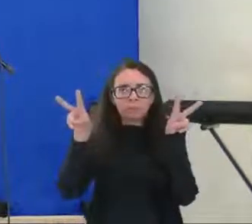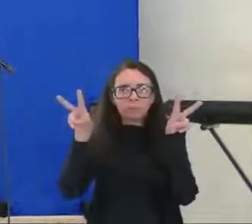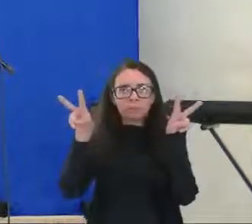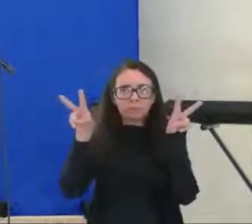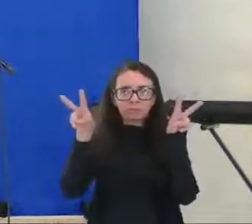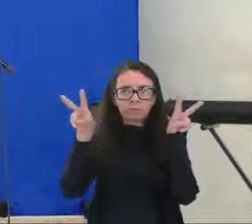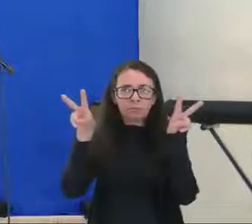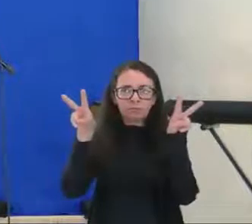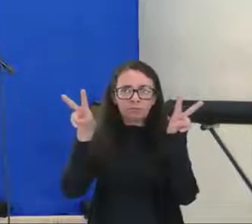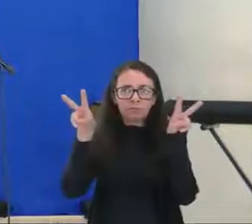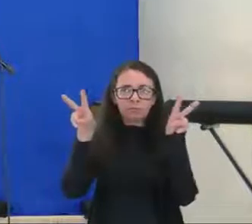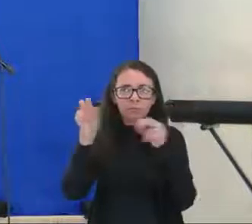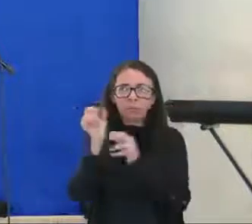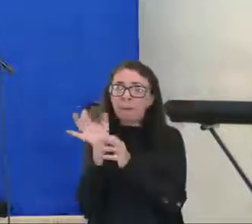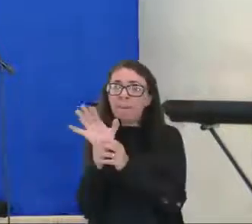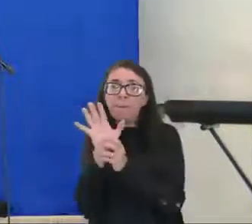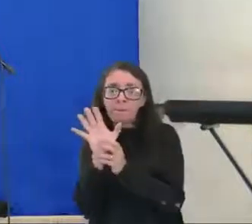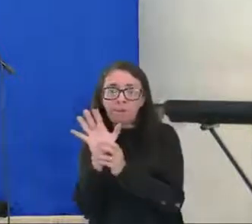estejam.